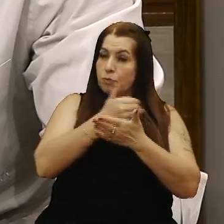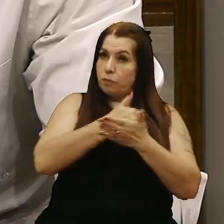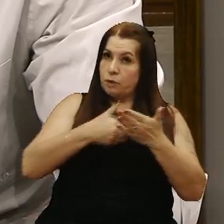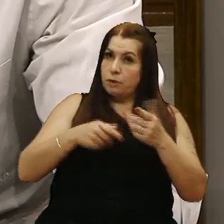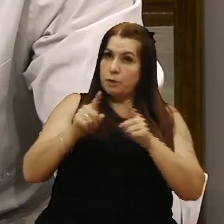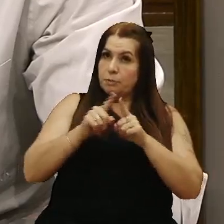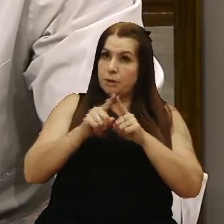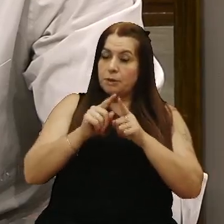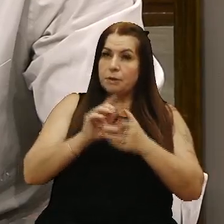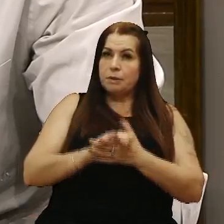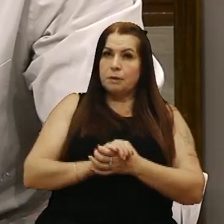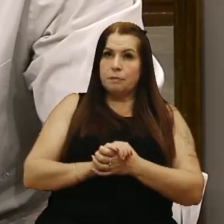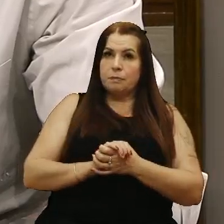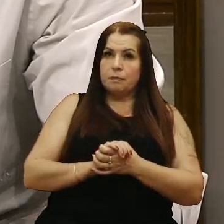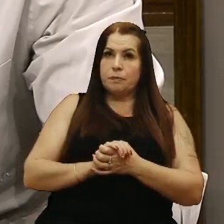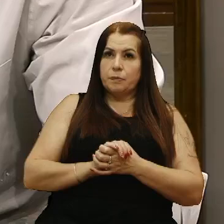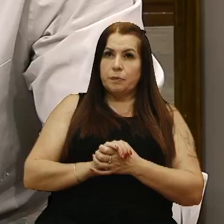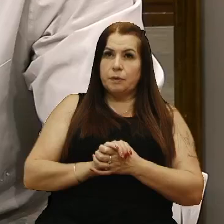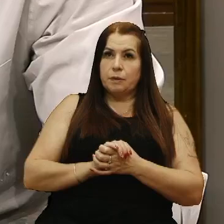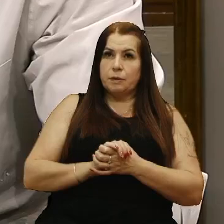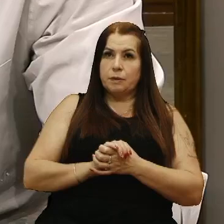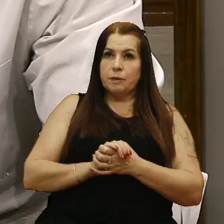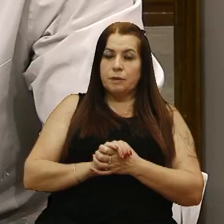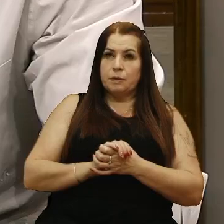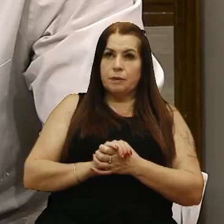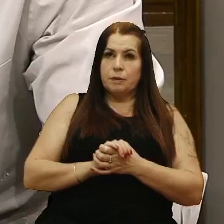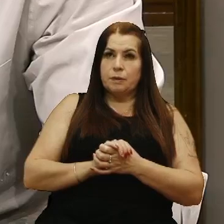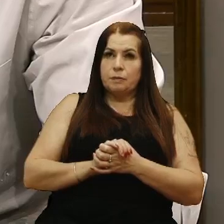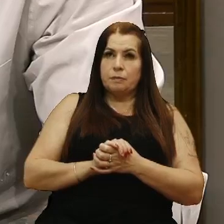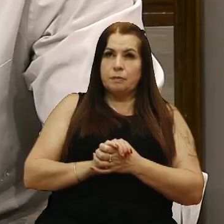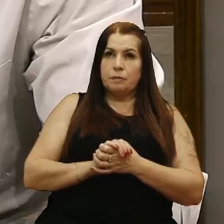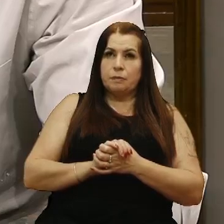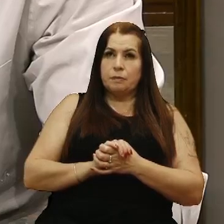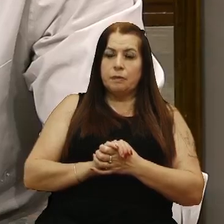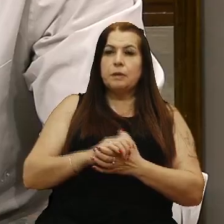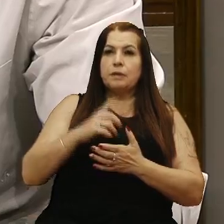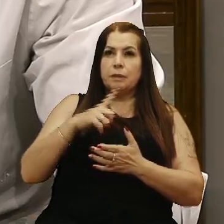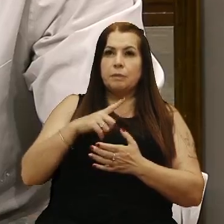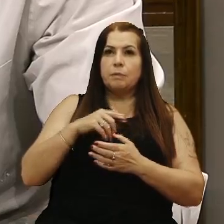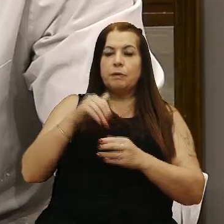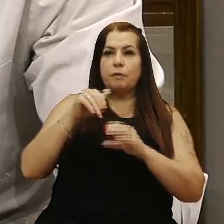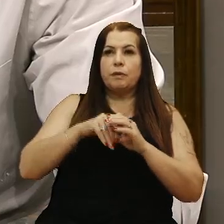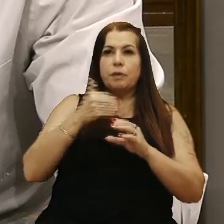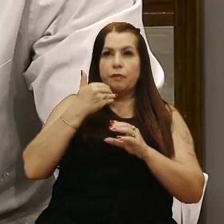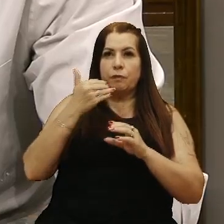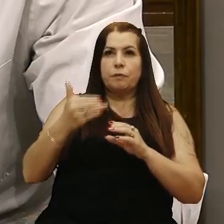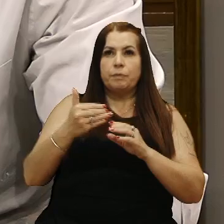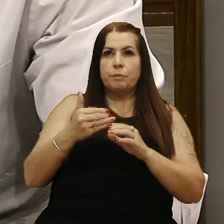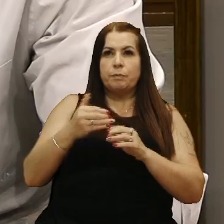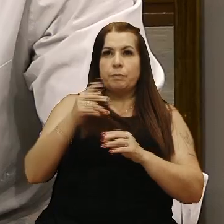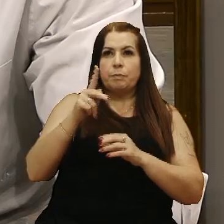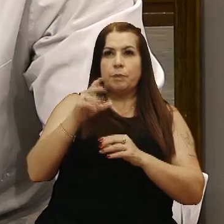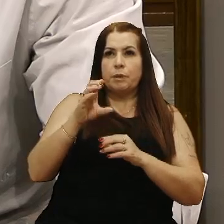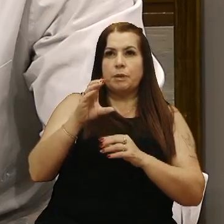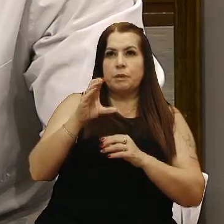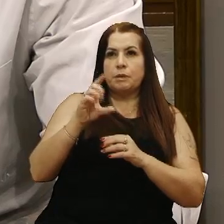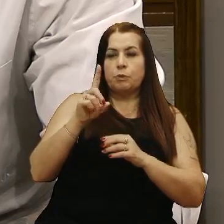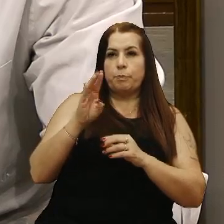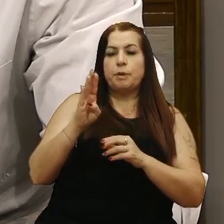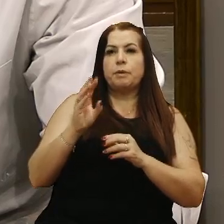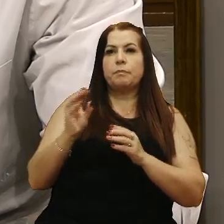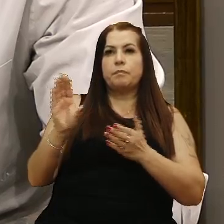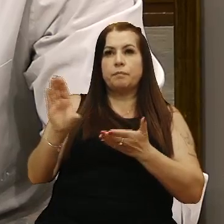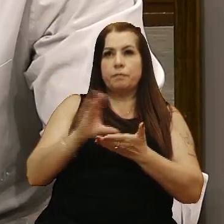função da situação que certamente teremos o voto favorável da bancada do PCdoB no